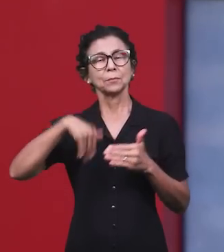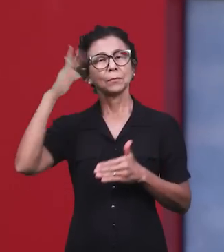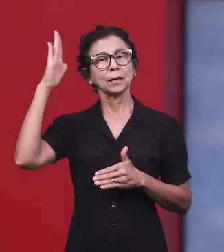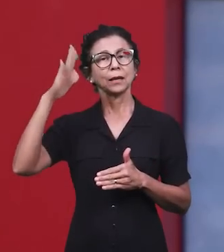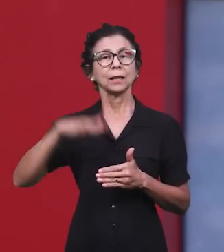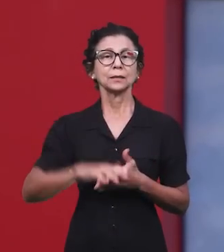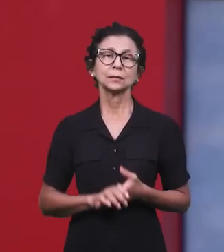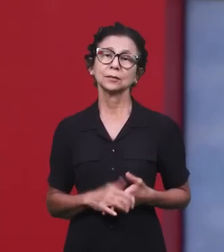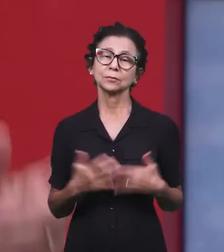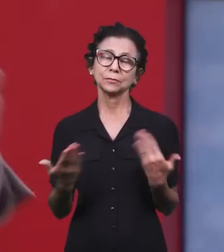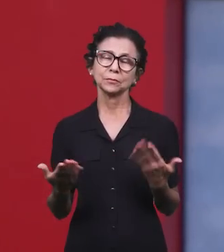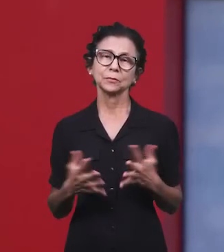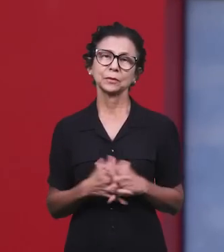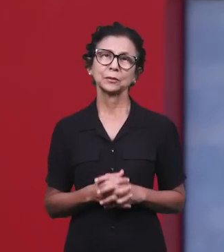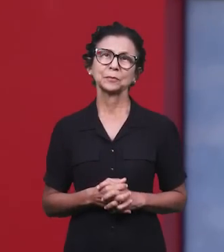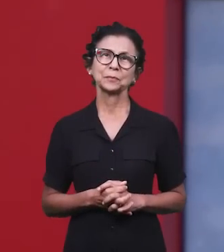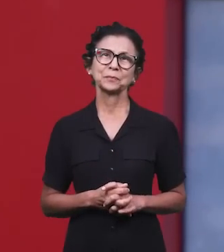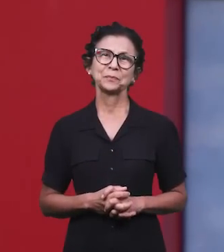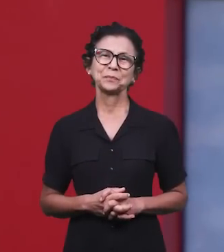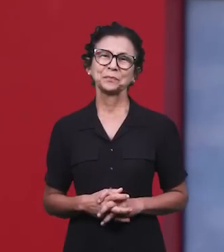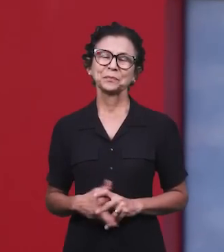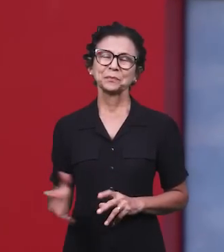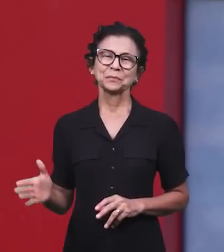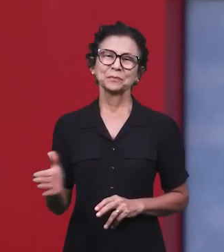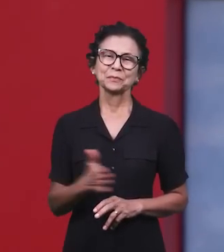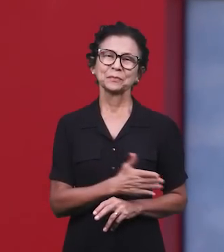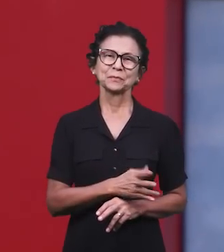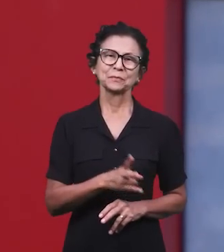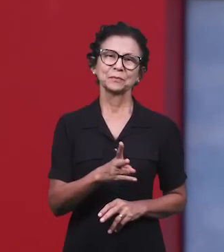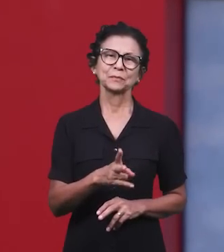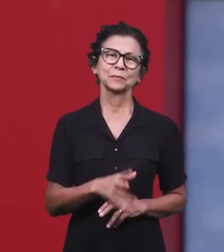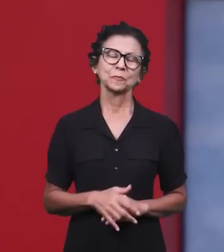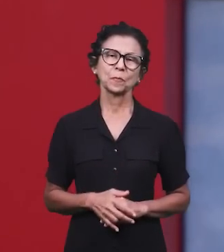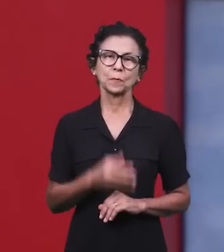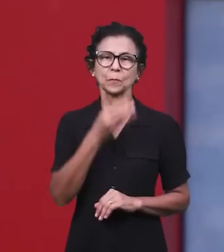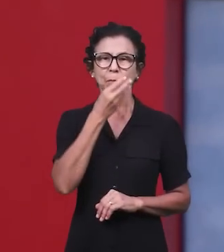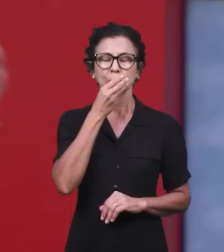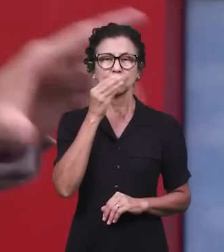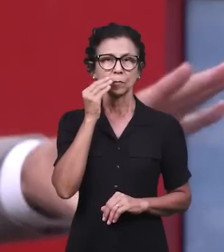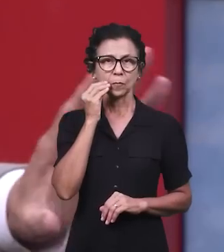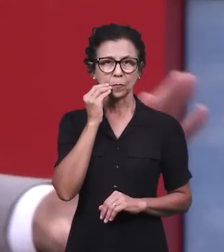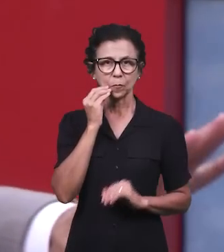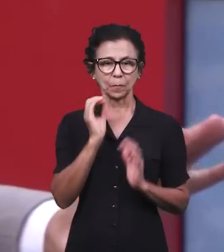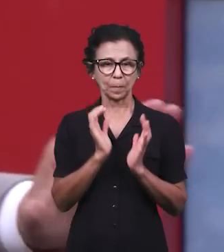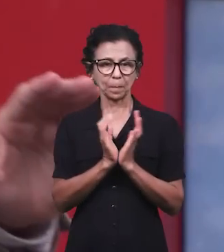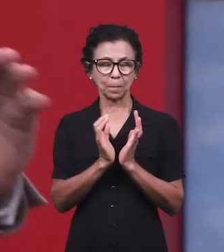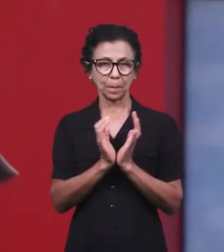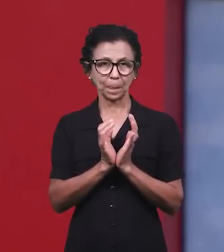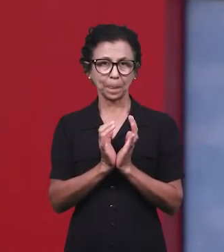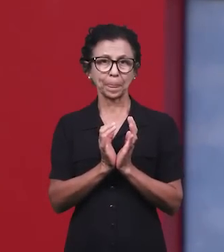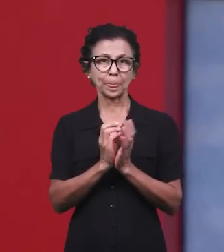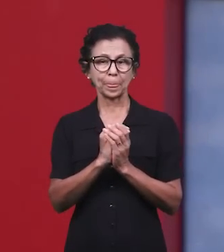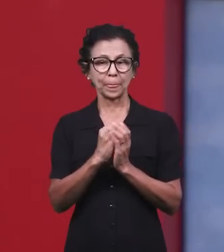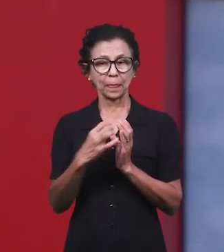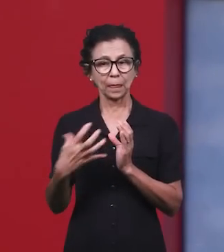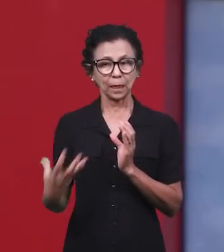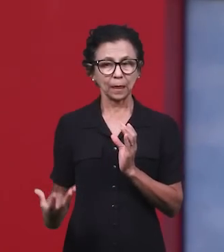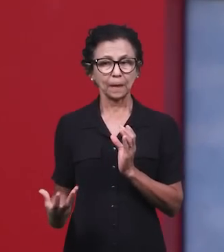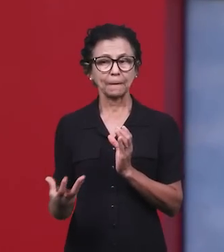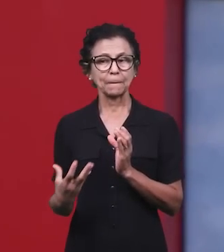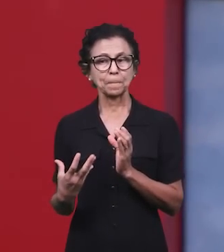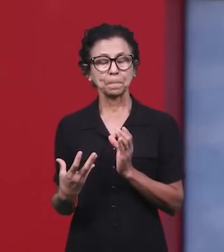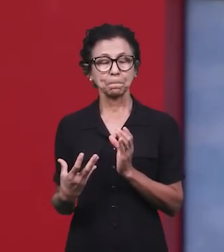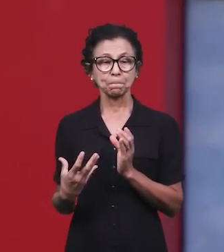se identificando. Mas voltando aqui então o jejum coletivo ele tem essa característica, ele tem que ser no